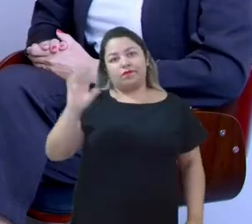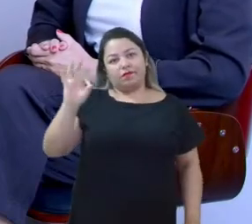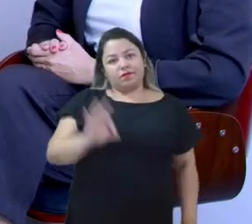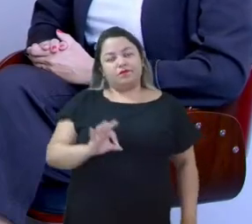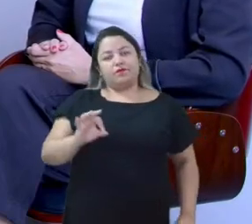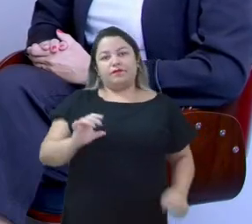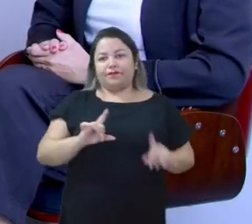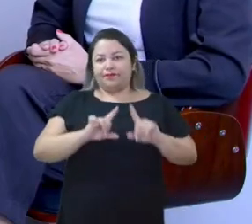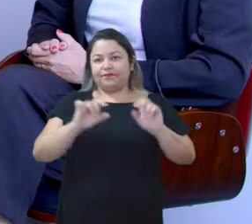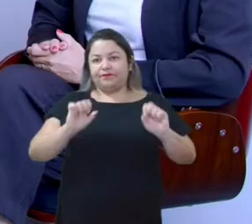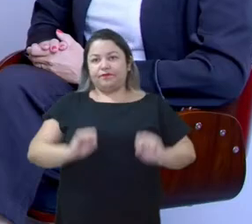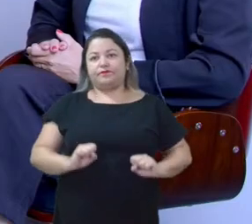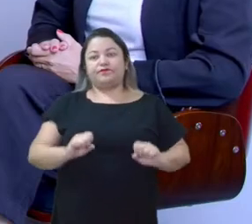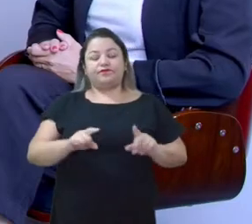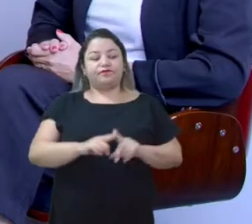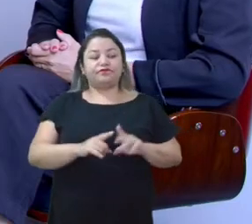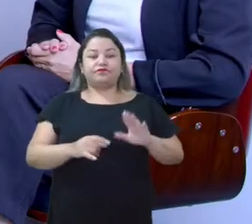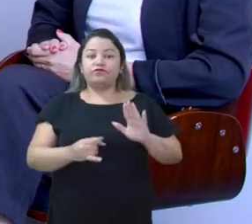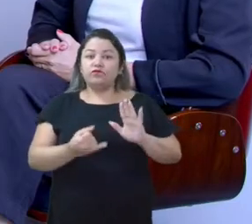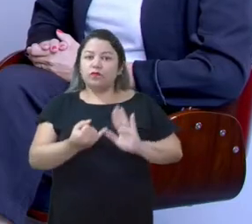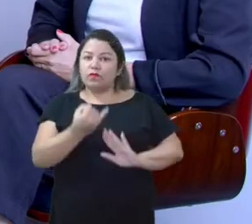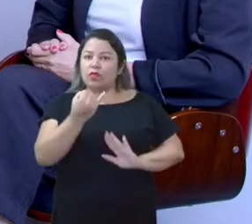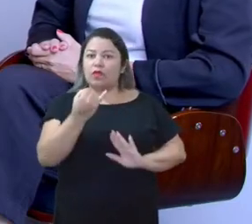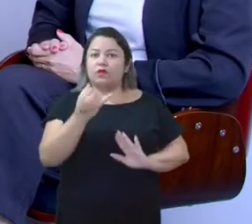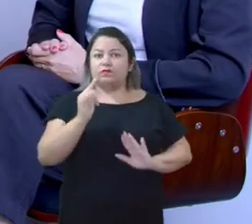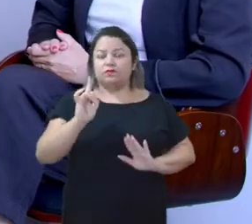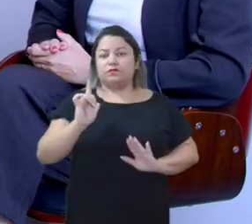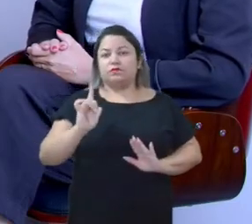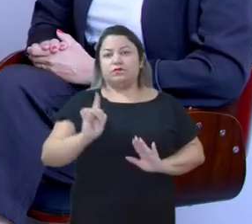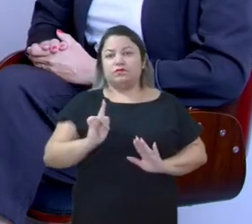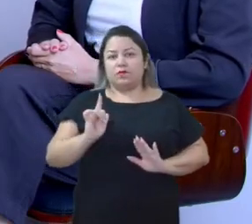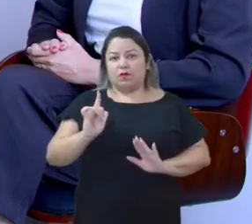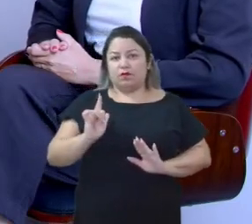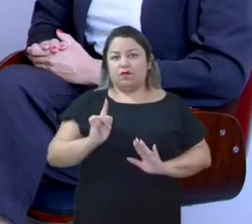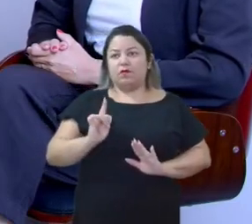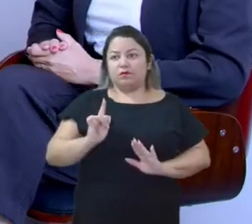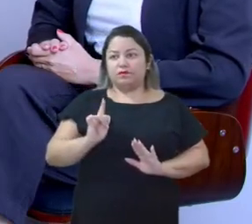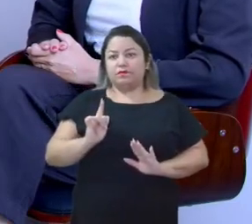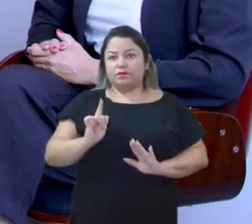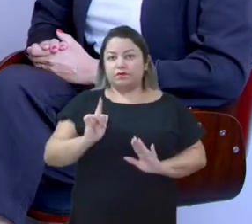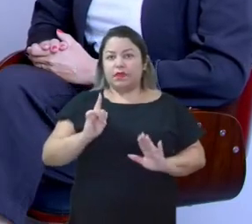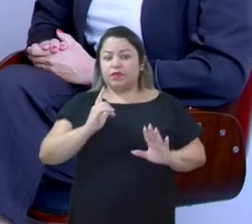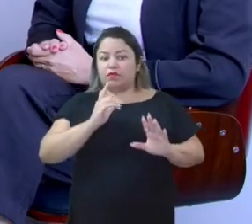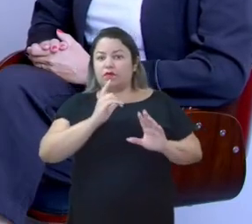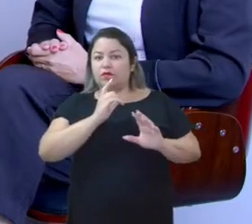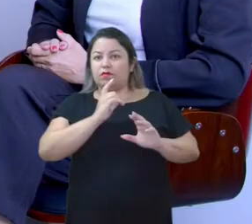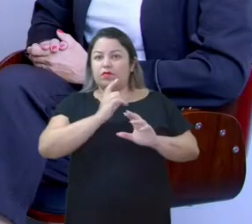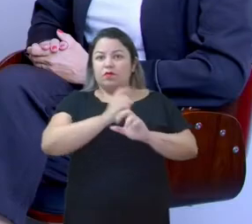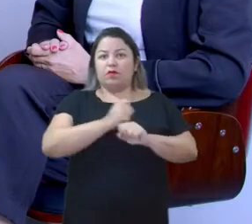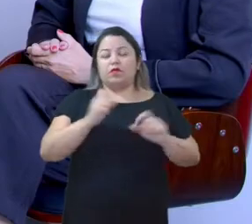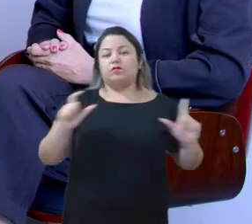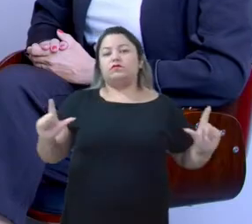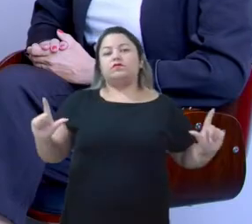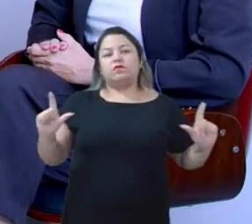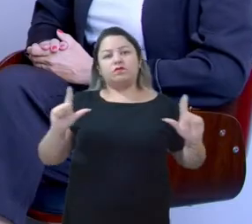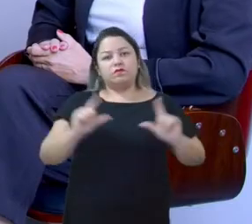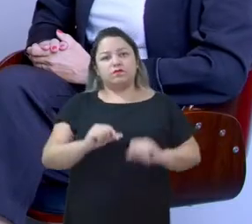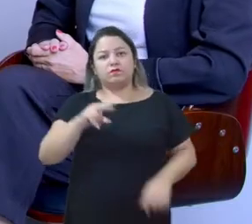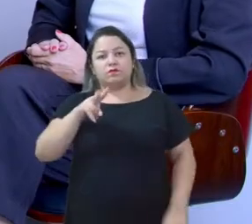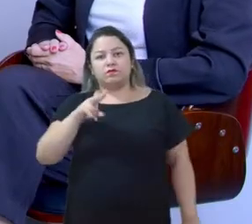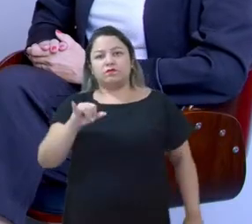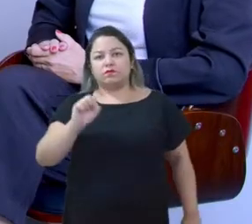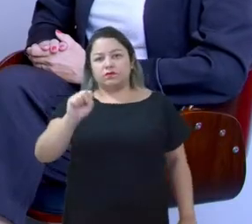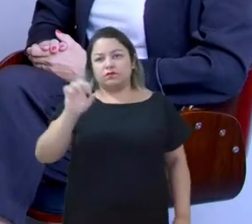sistema tributário, que cobra imposto do imposto. É o sistema da cumulatividade tributária. Então, cadeias curtas vão ter uma redução